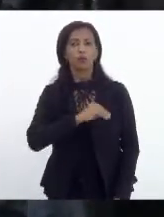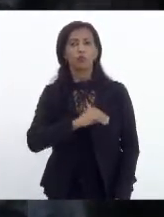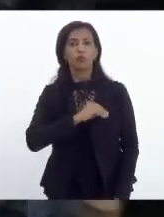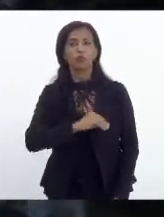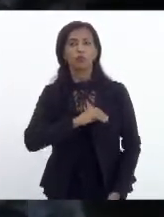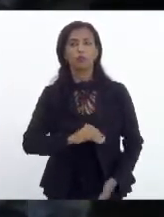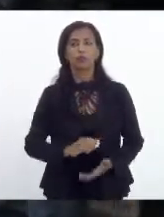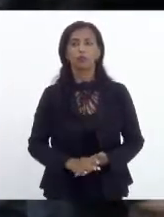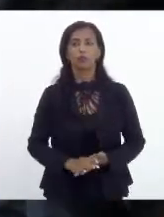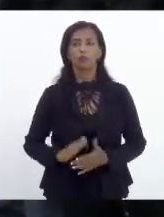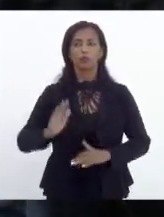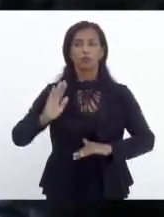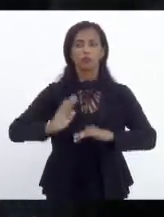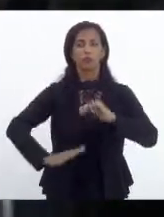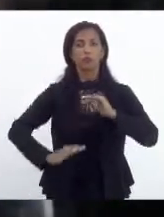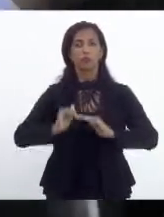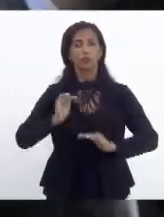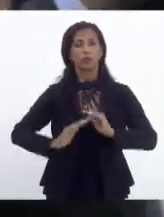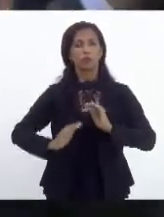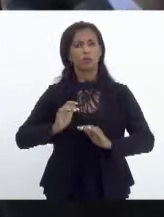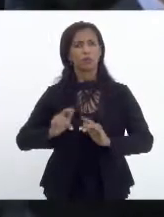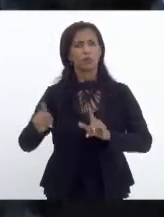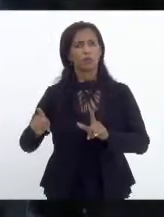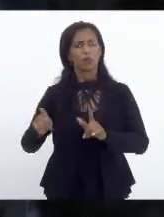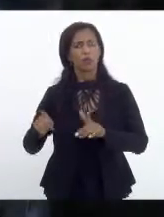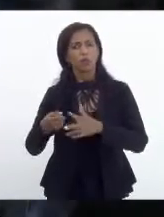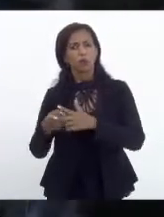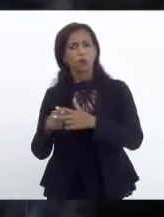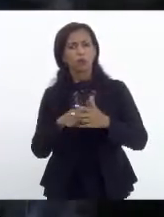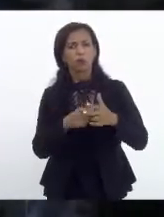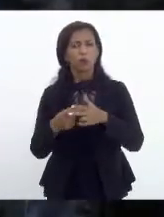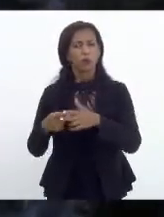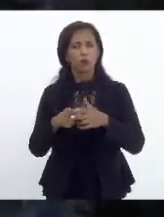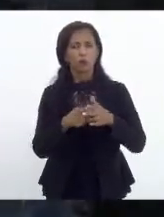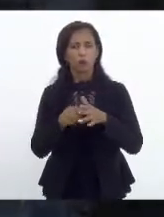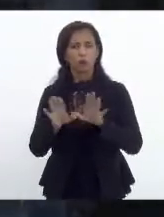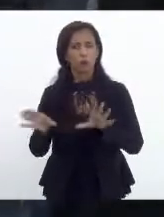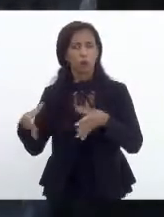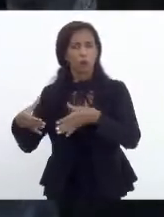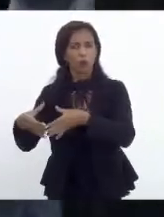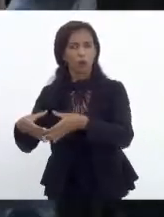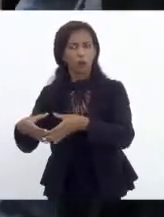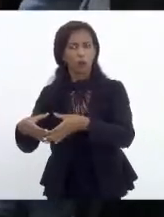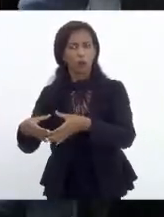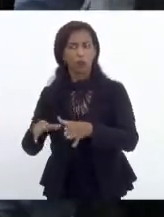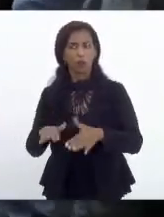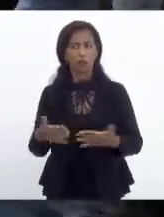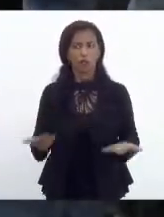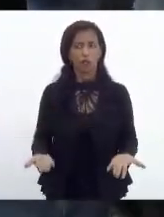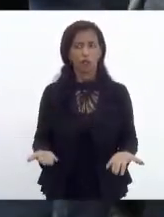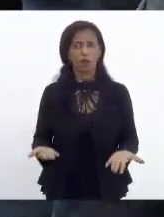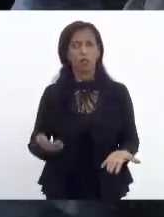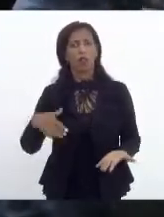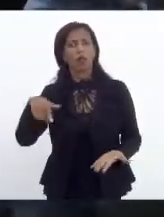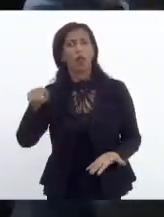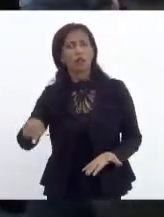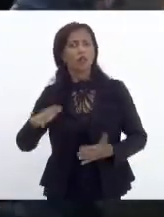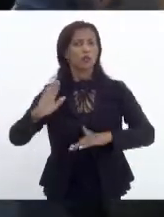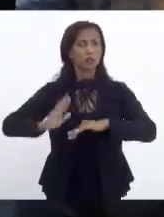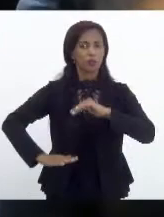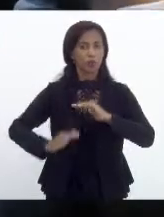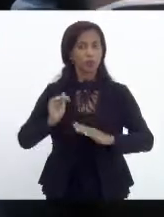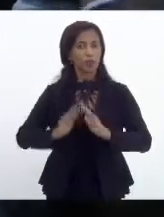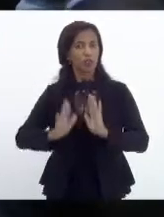salário dos profissionais que atuam nos equipamentos dos conselhos. Então, aqueles profissionais que